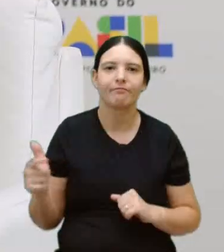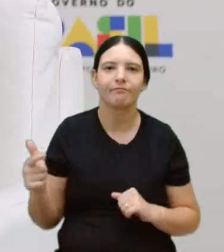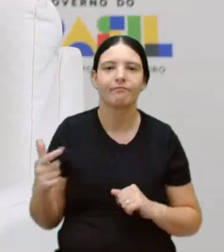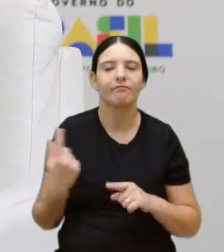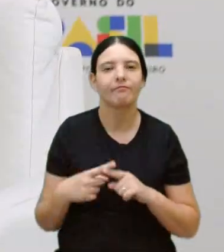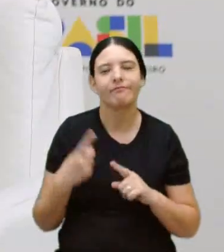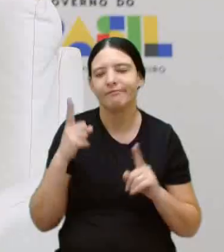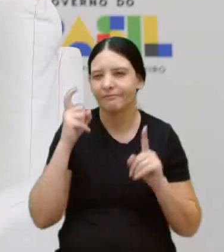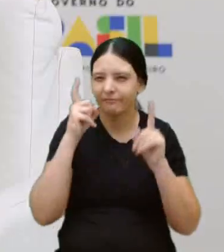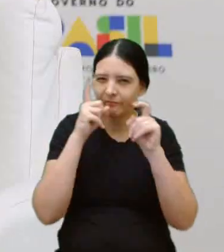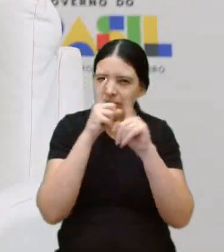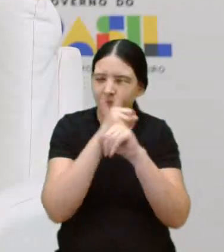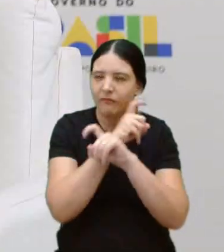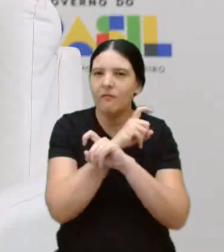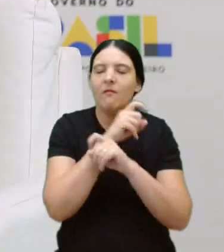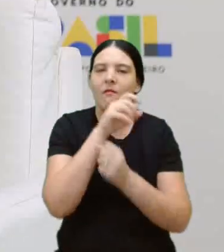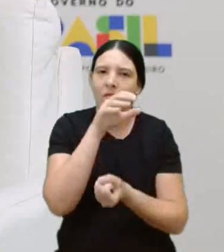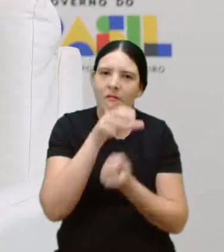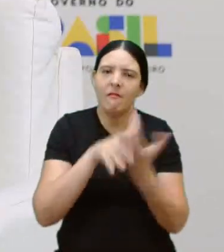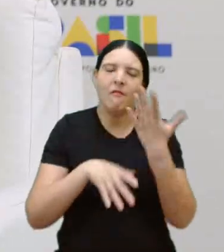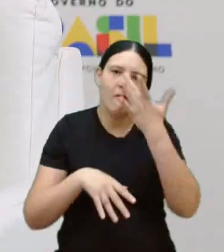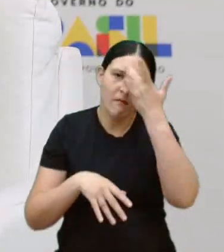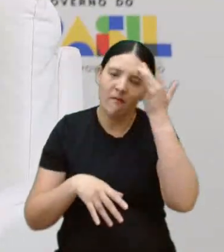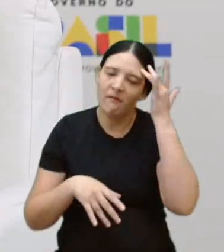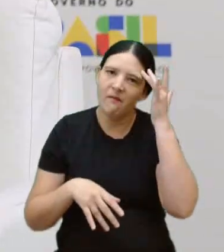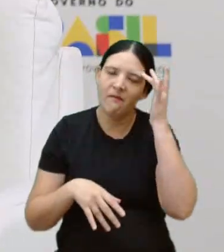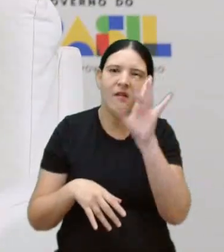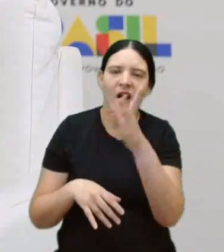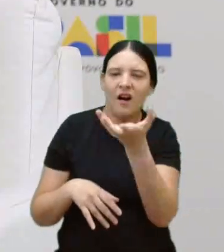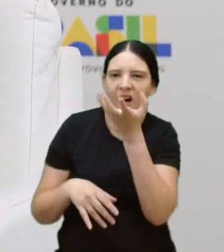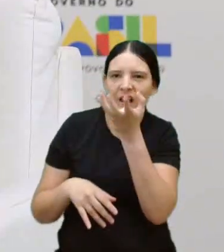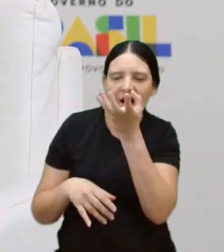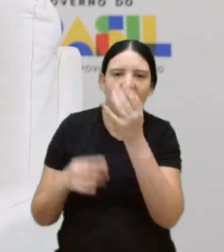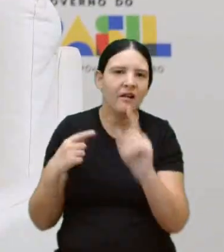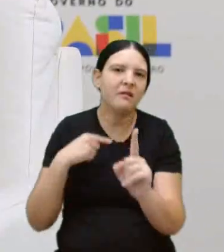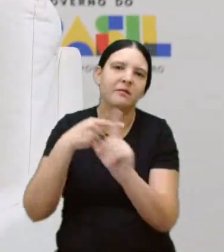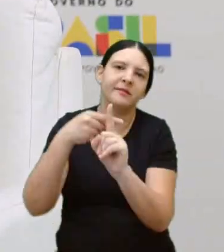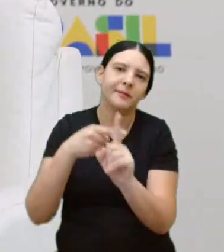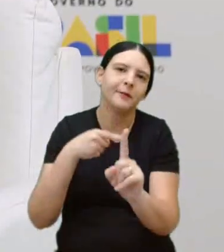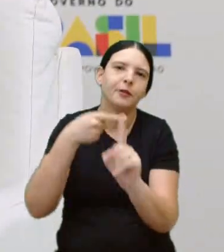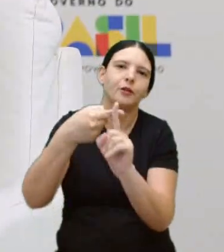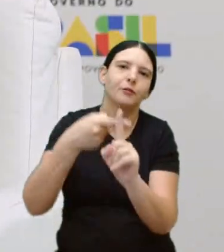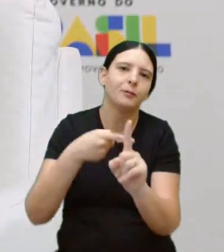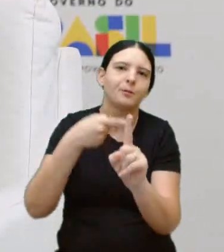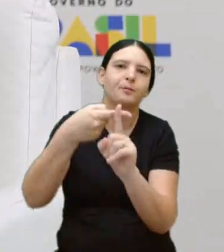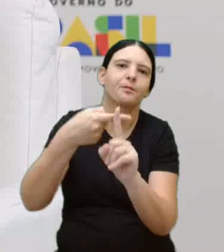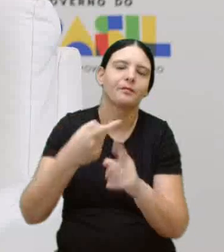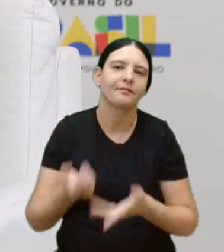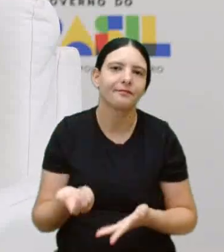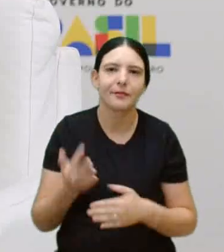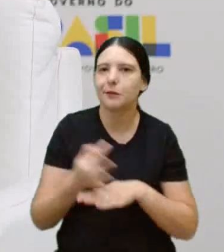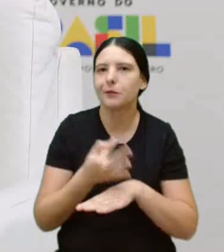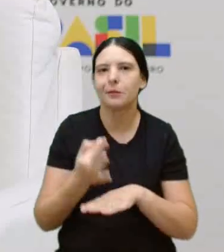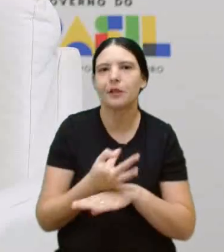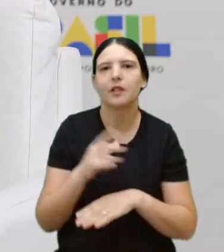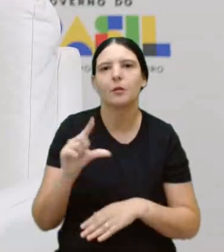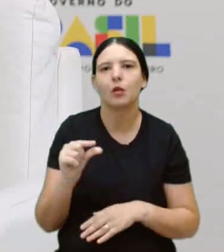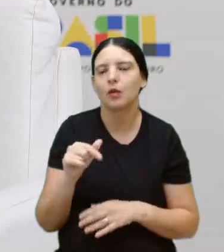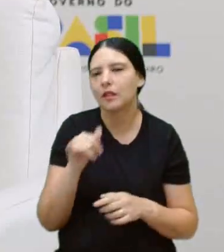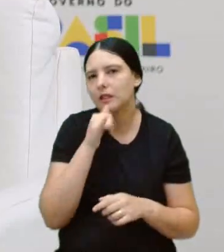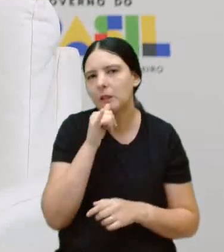dificuldade. Isso pode criar alguém que só queira reforço positivo, que tem pouca tolerância a você mergulhar no defeito do